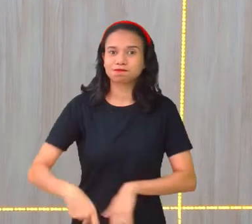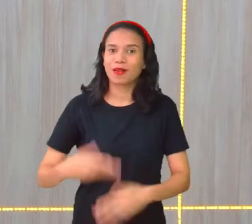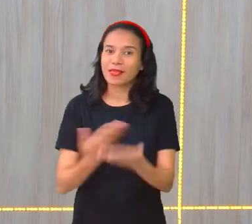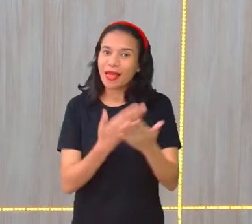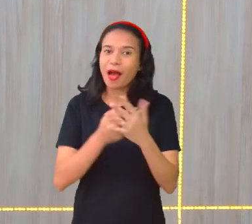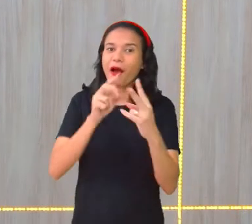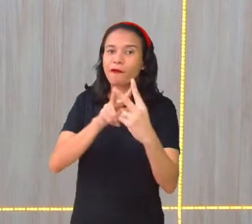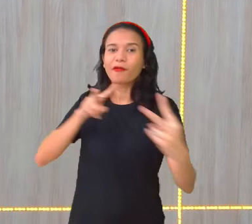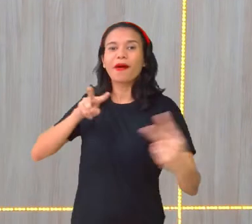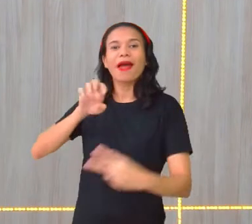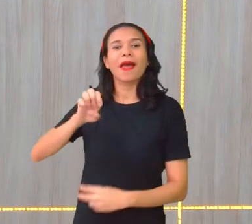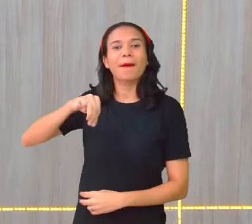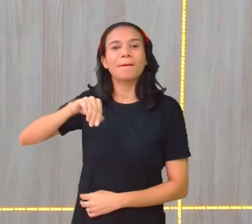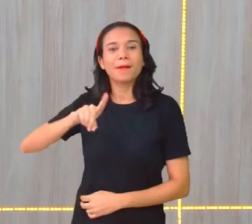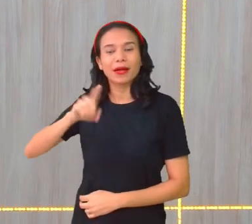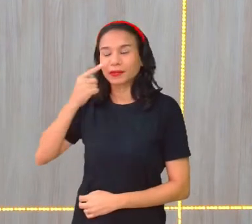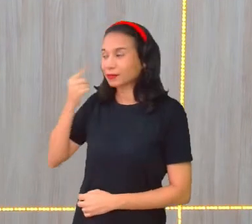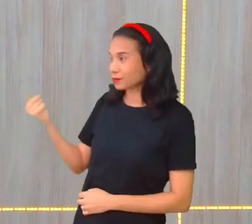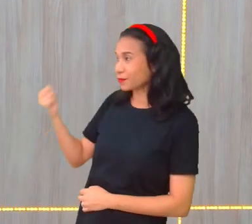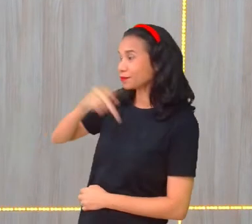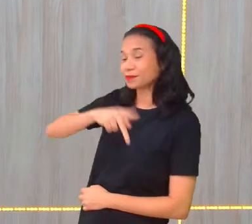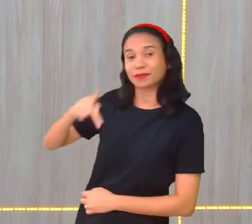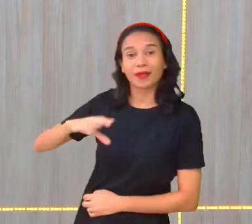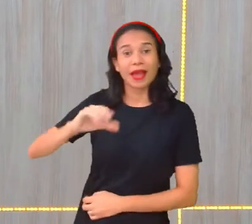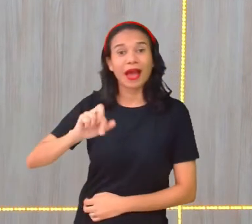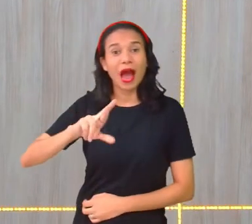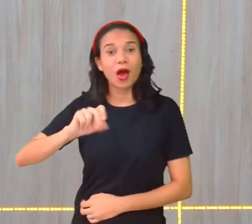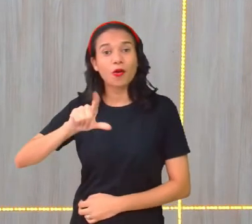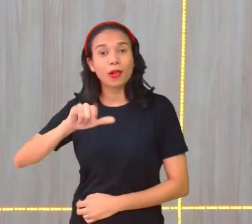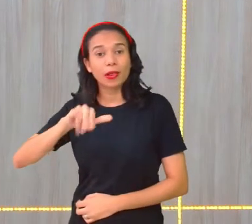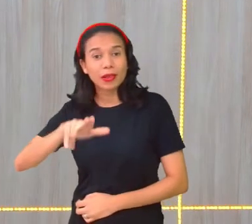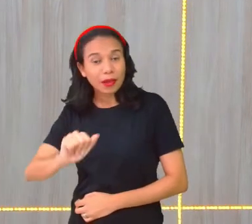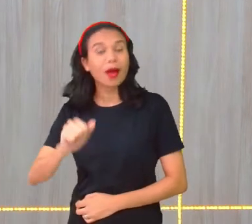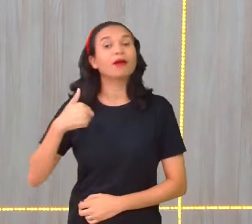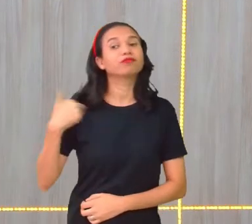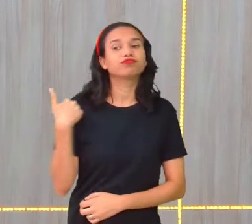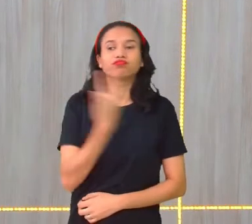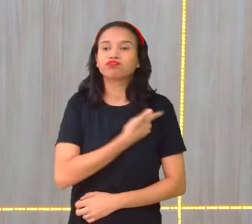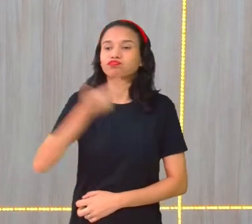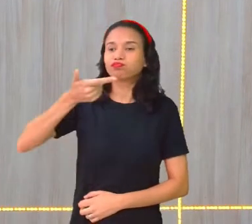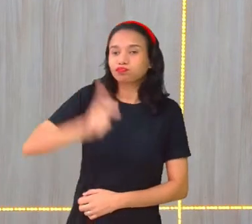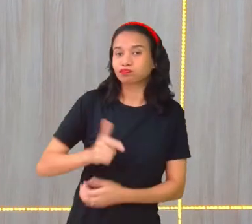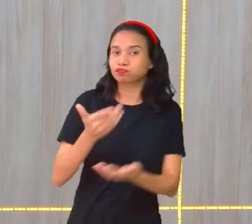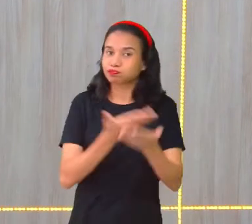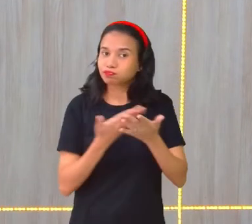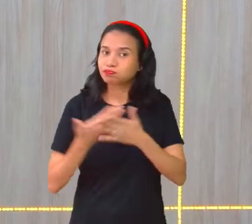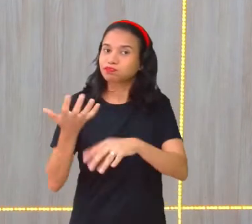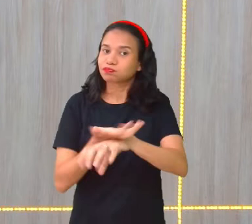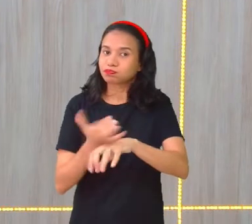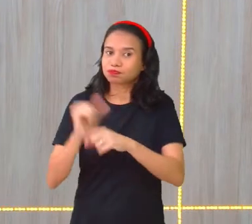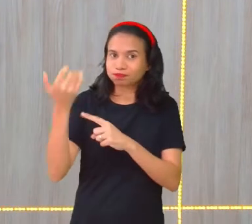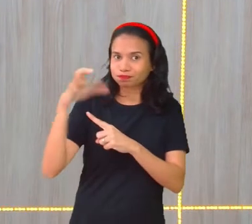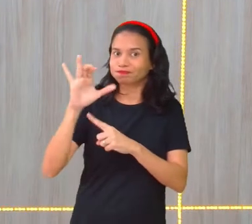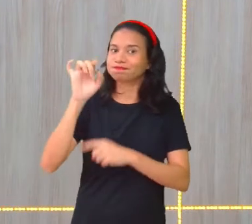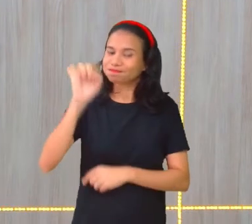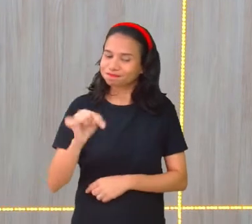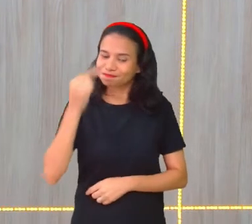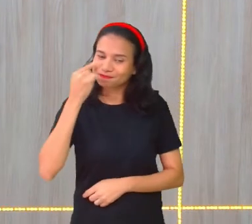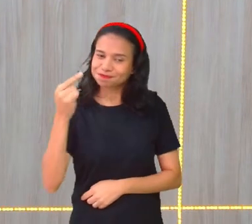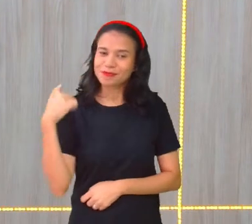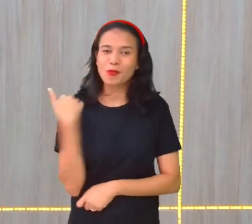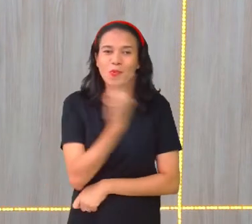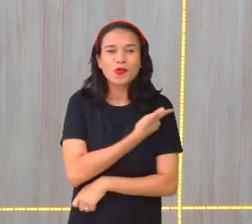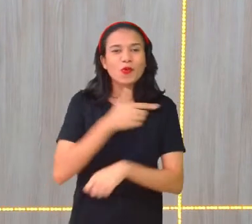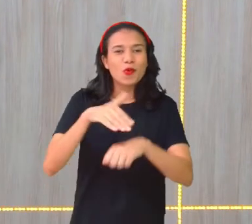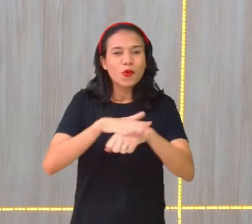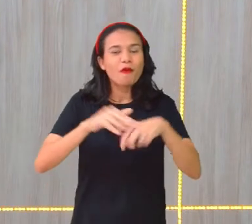Aulas Digitais. Eu sou a professora Maria Carolina e a gente está aqui mais uma vez na disciplina de Ciências, não é? Pois é, hoje a gente vai